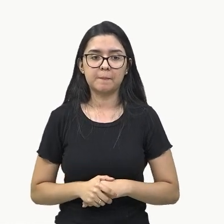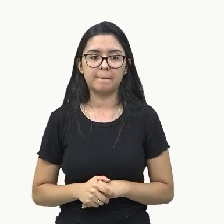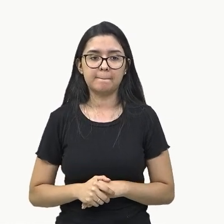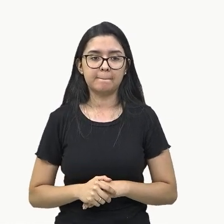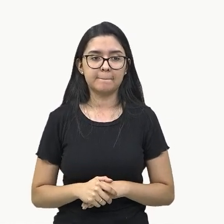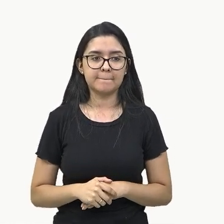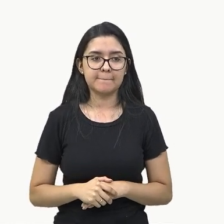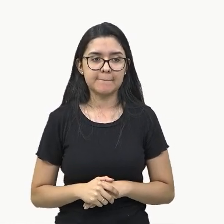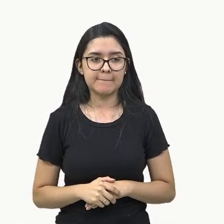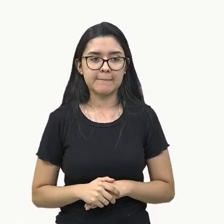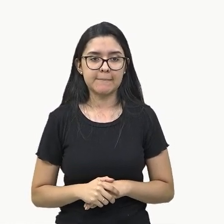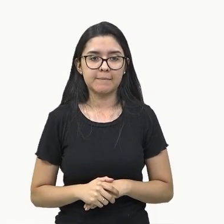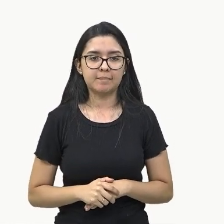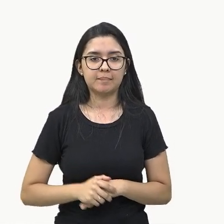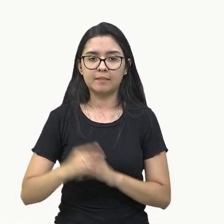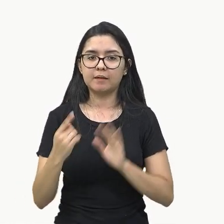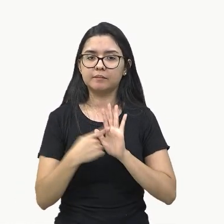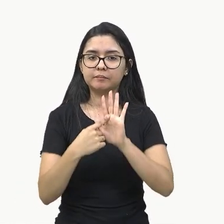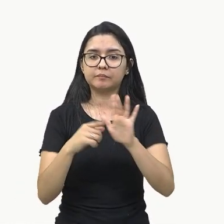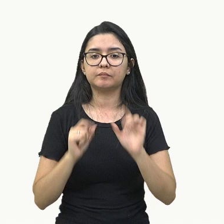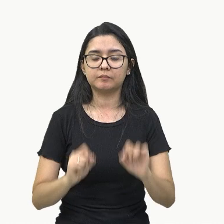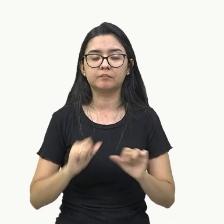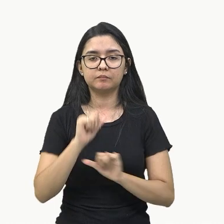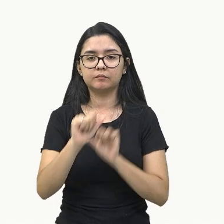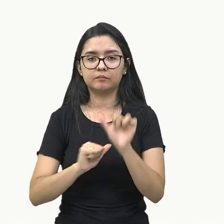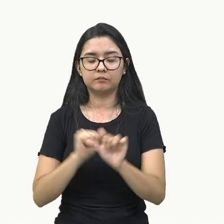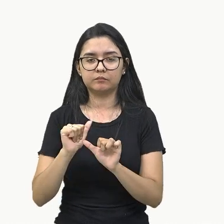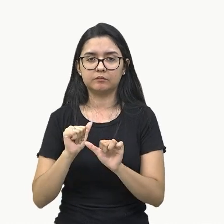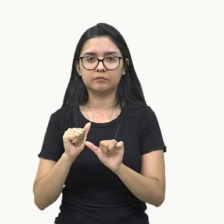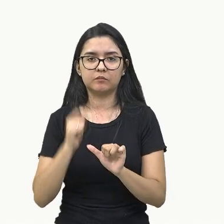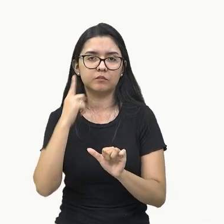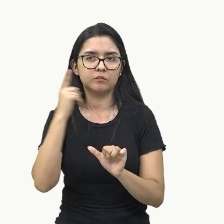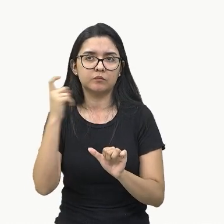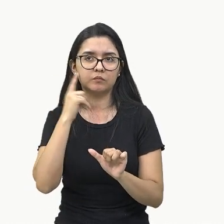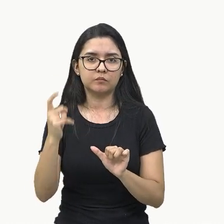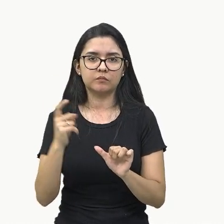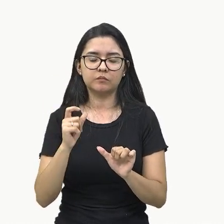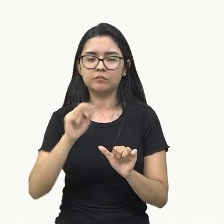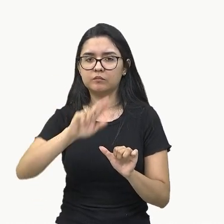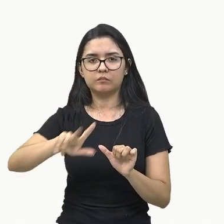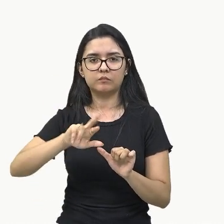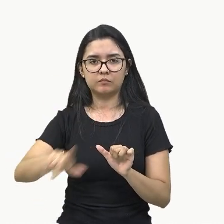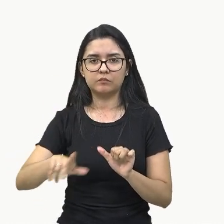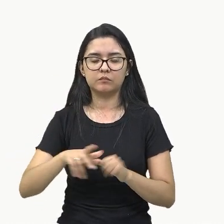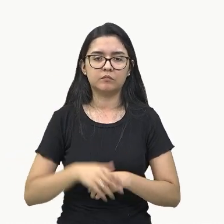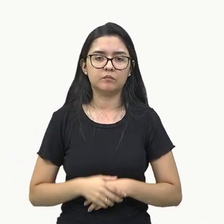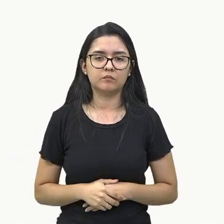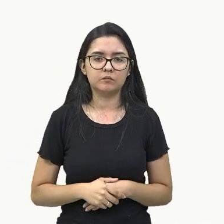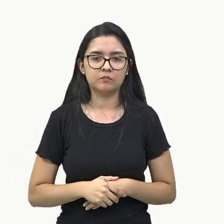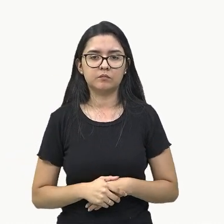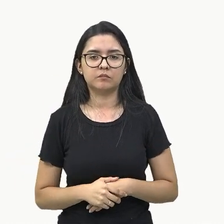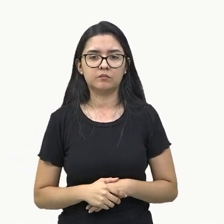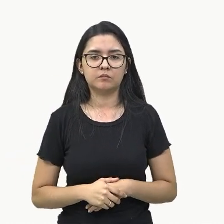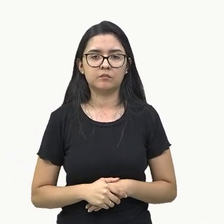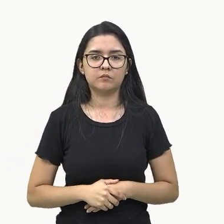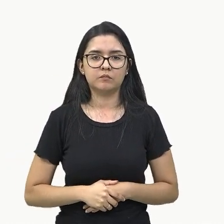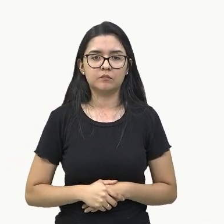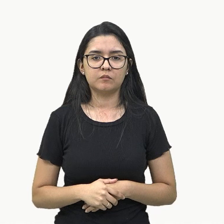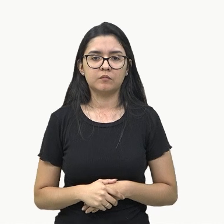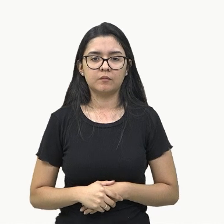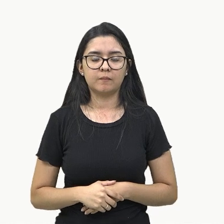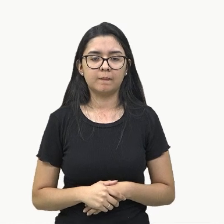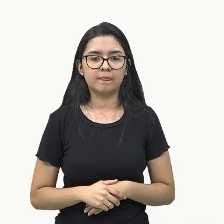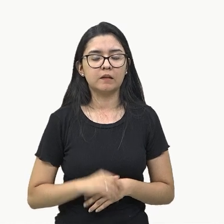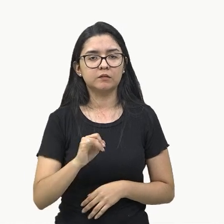sem apresentar alterações nos seus sons, ou seja, sem alterações fonéticas. Quando